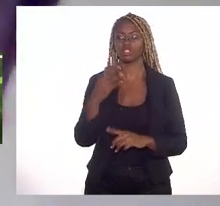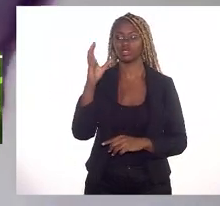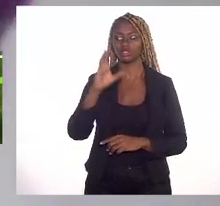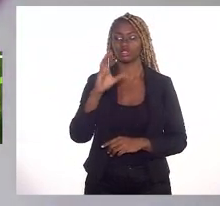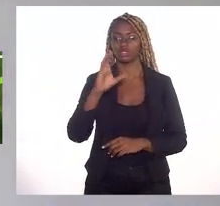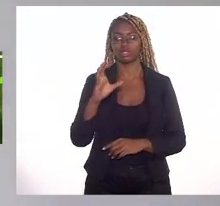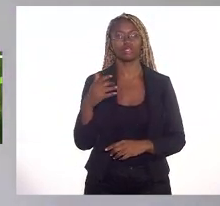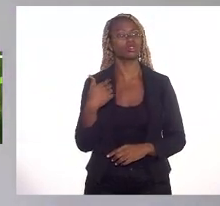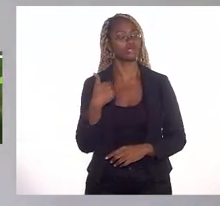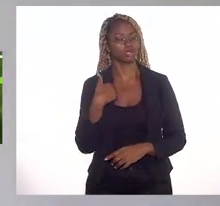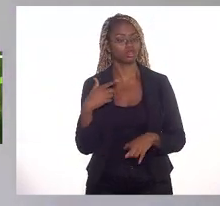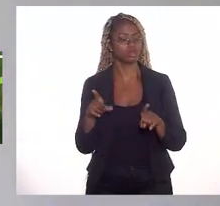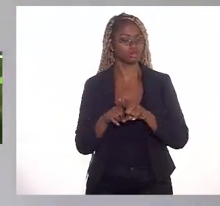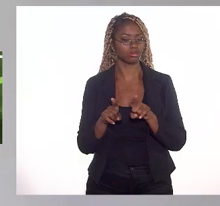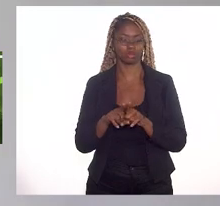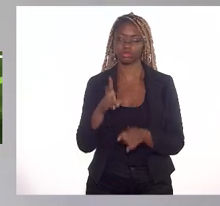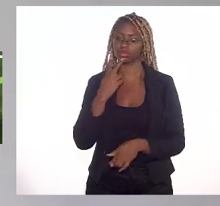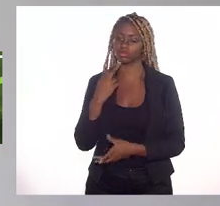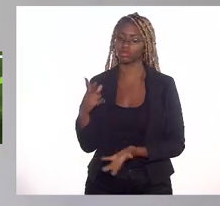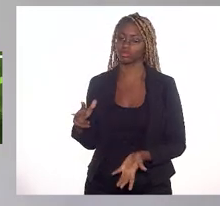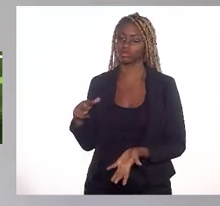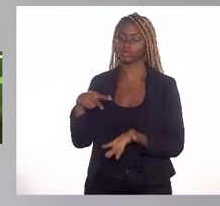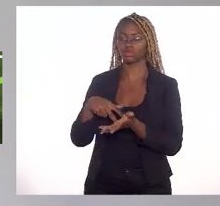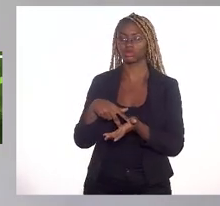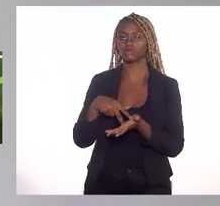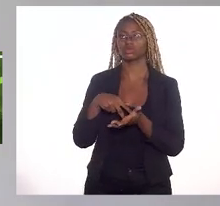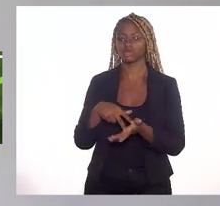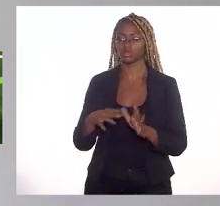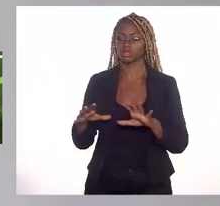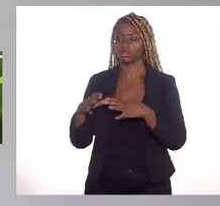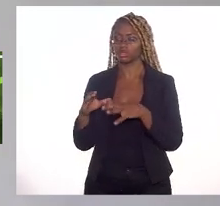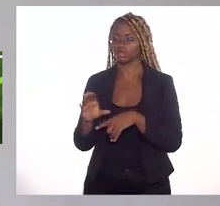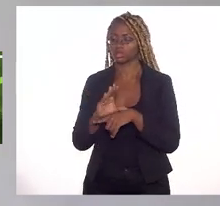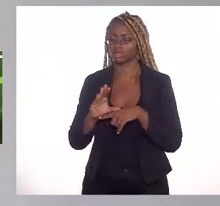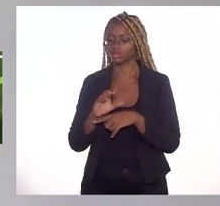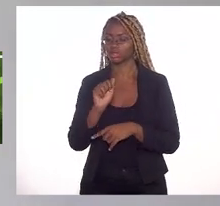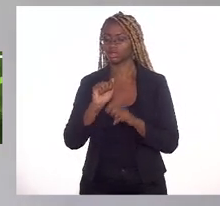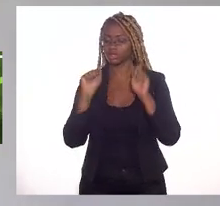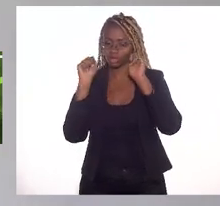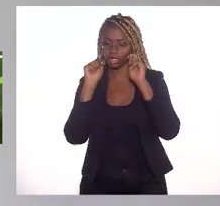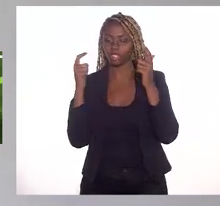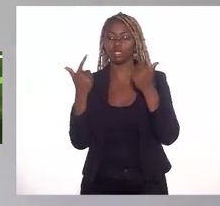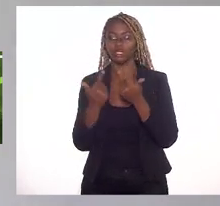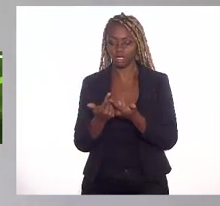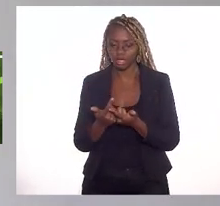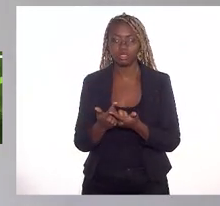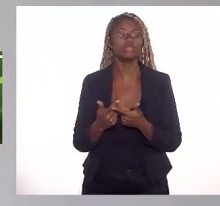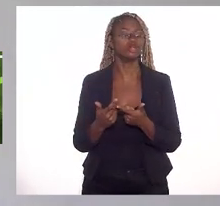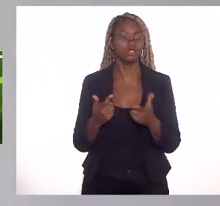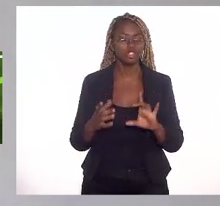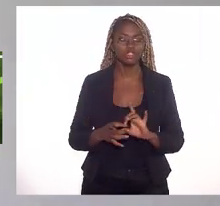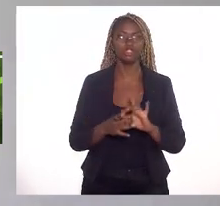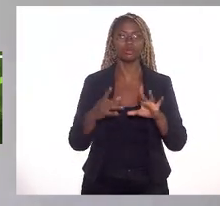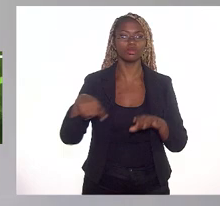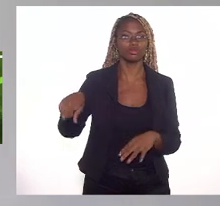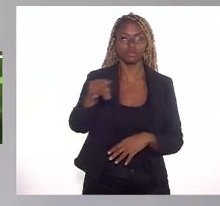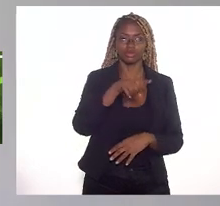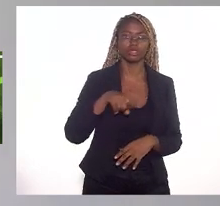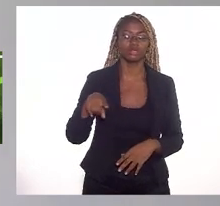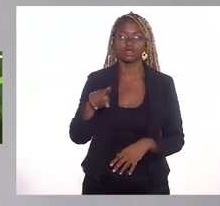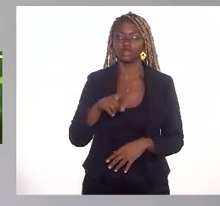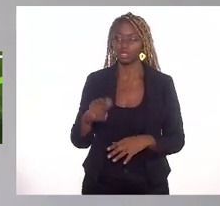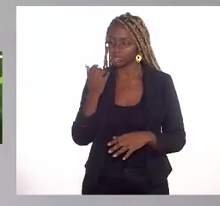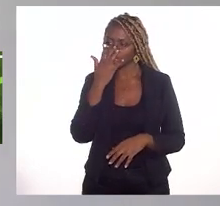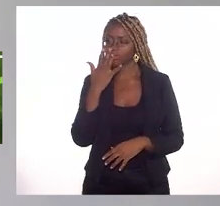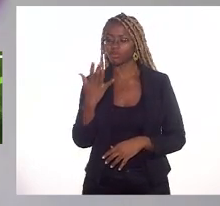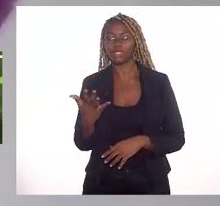de maneira que coloque o nosso mandato e as nossas comissões aqui na LERJ à disposição de especialistas, de pacientes, para enfrentar essas